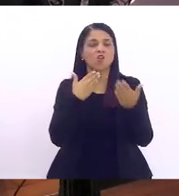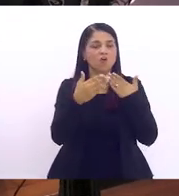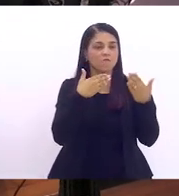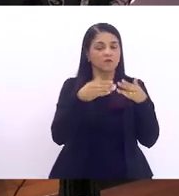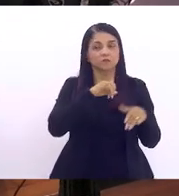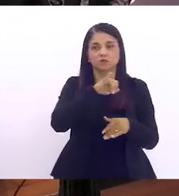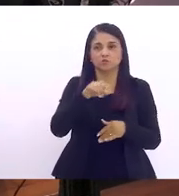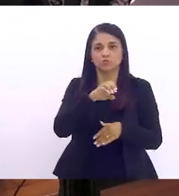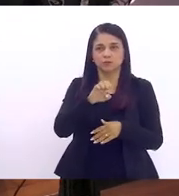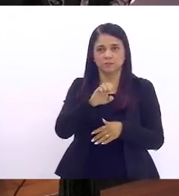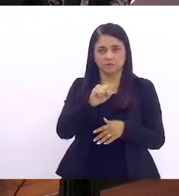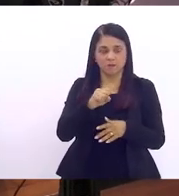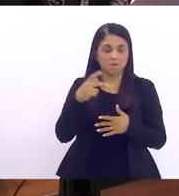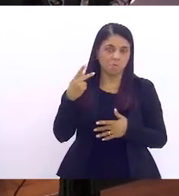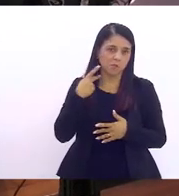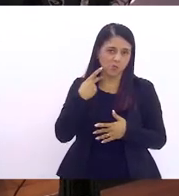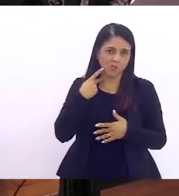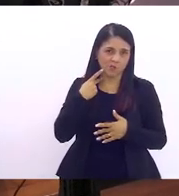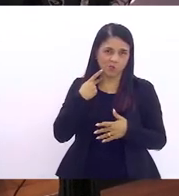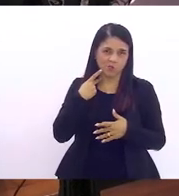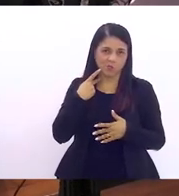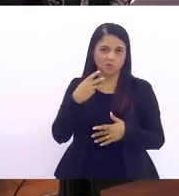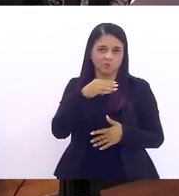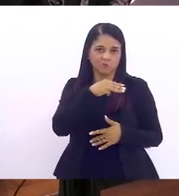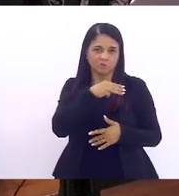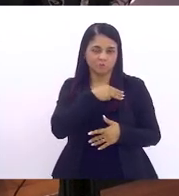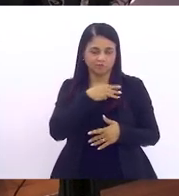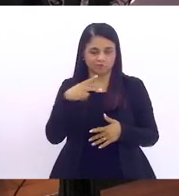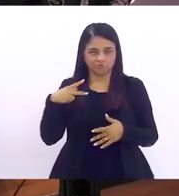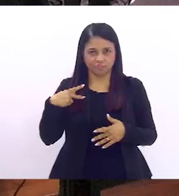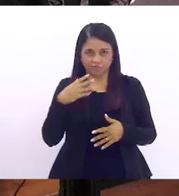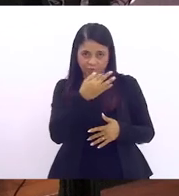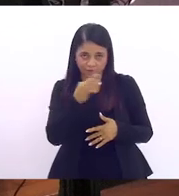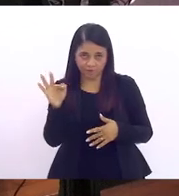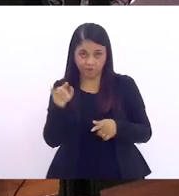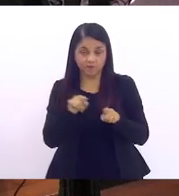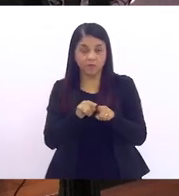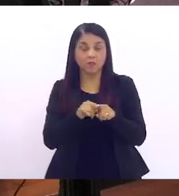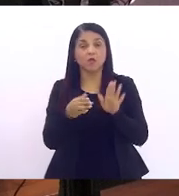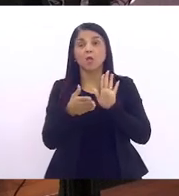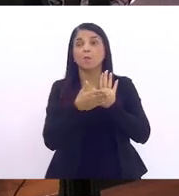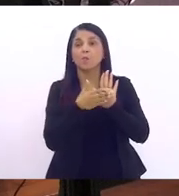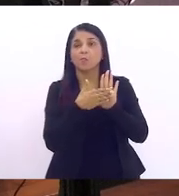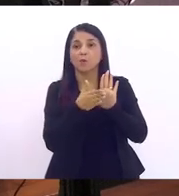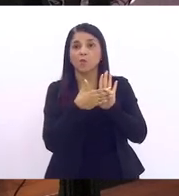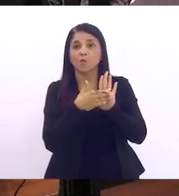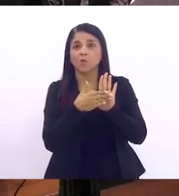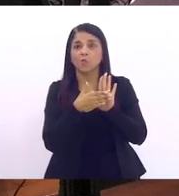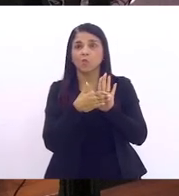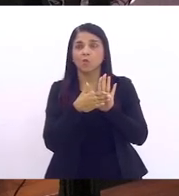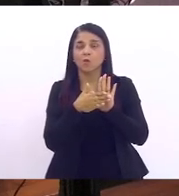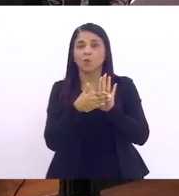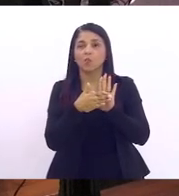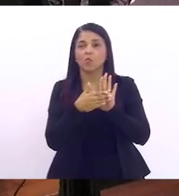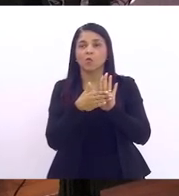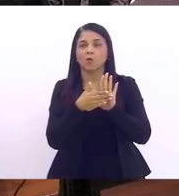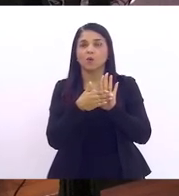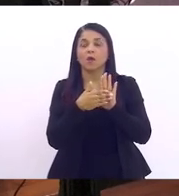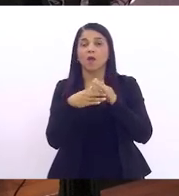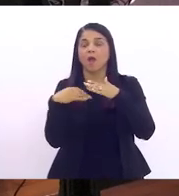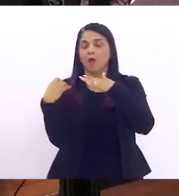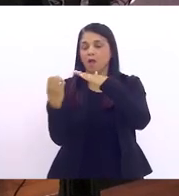Dr José esquitino procurador da eh da Justiça Federal nós queríamos propor que a a